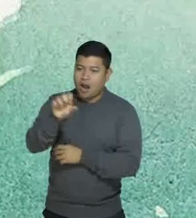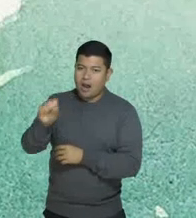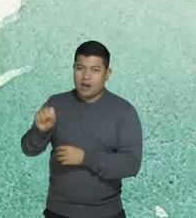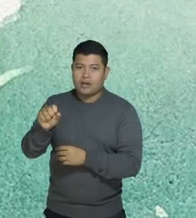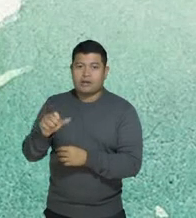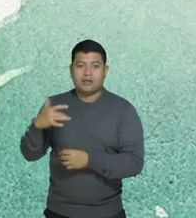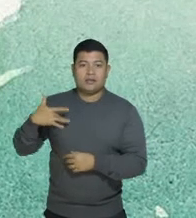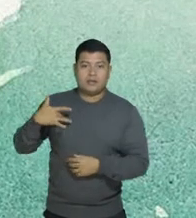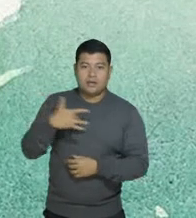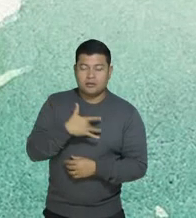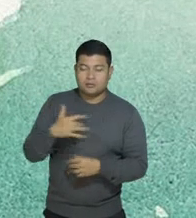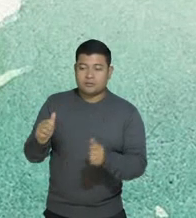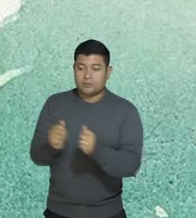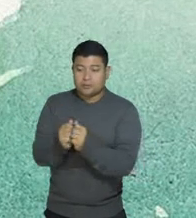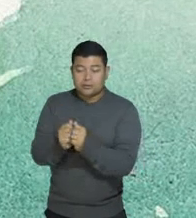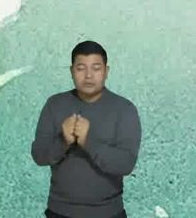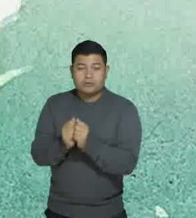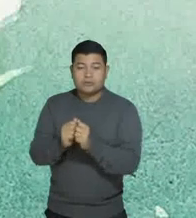e Educação.